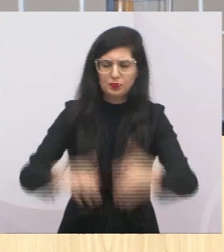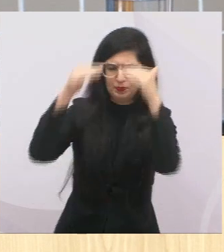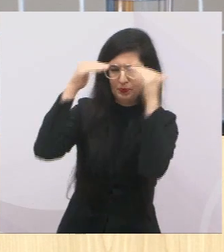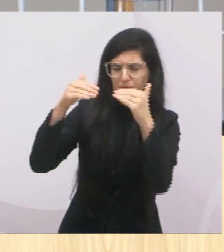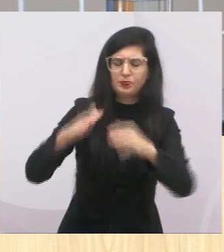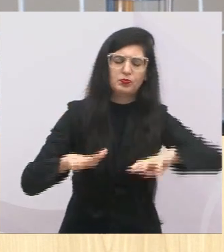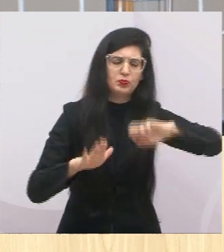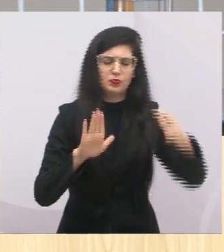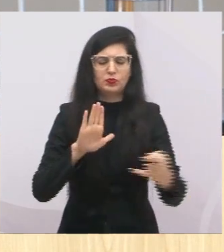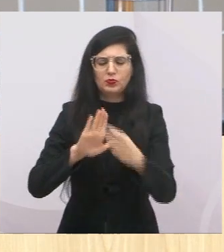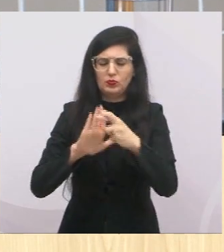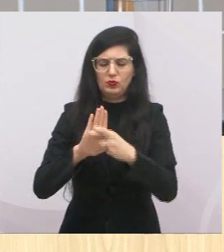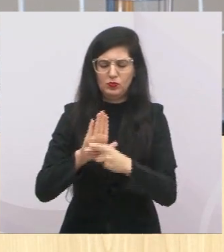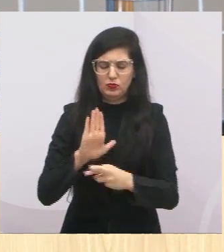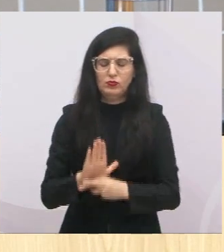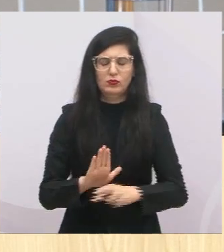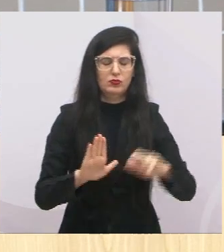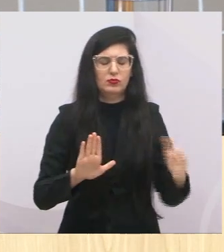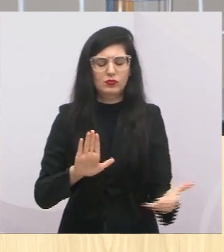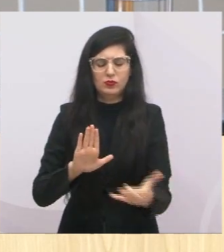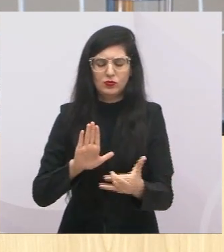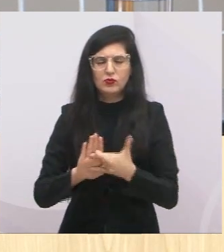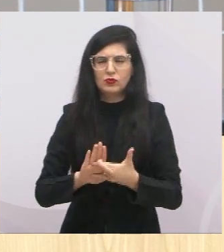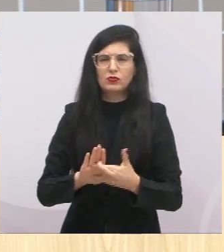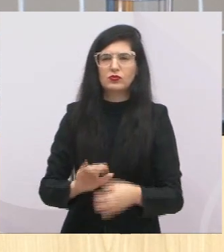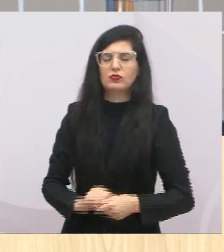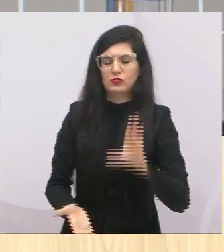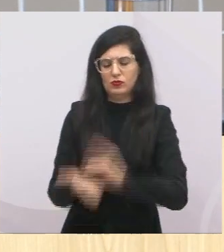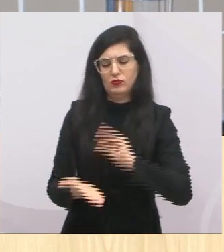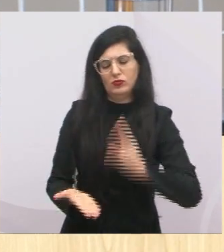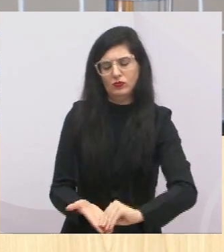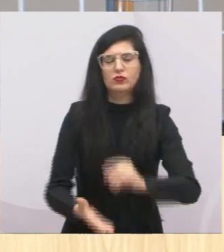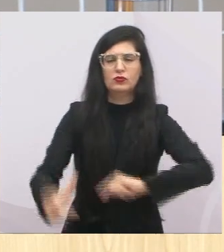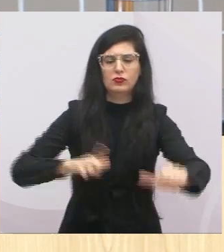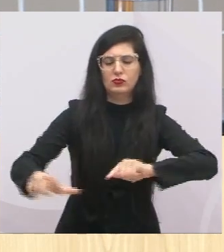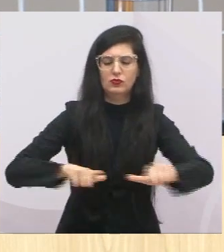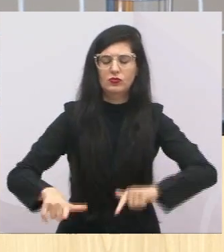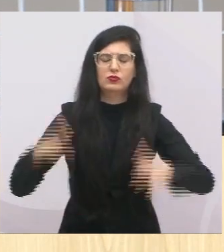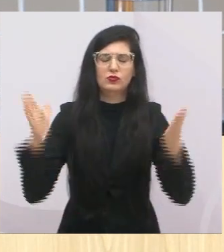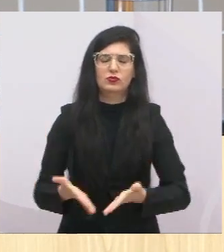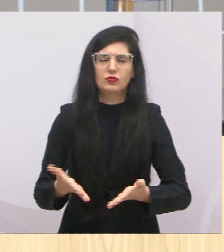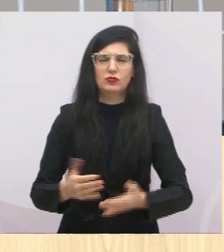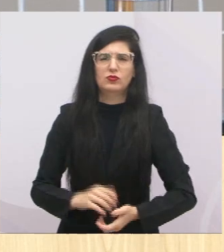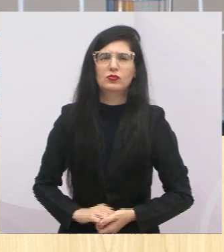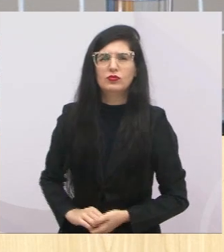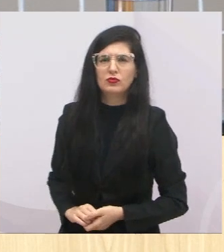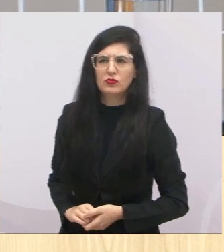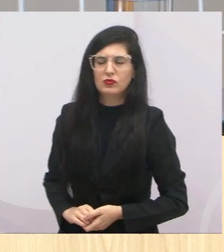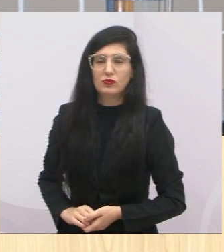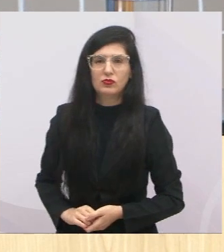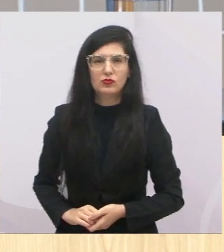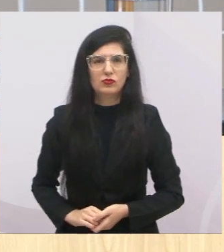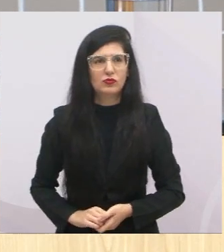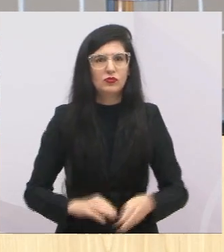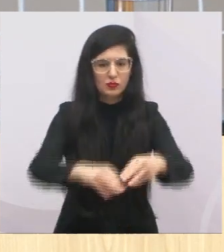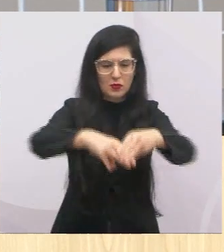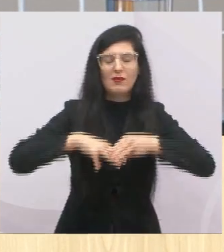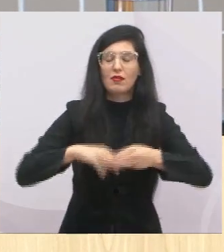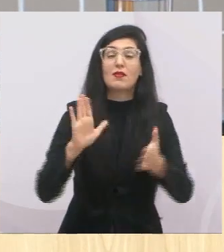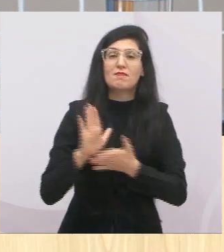as formalidades regimentais, seja constado na ata do trabalho dessa sessão o registro de